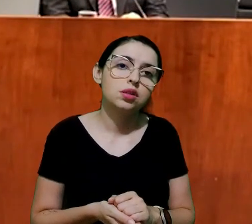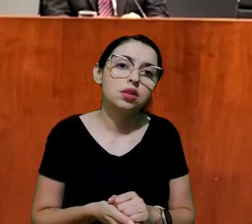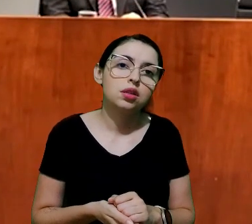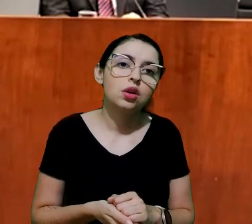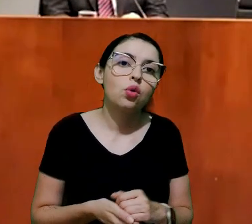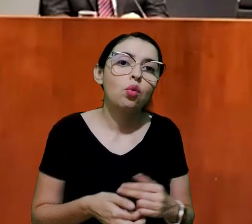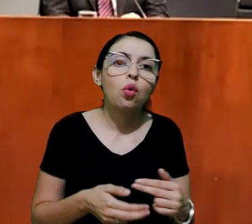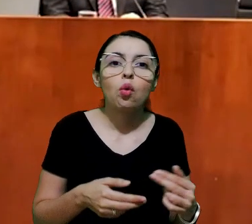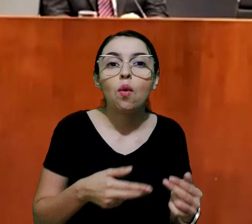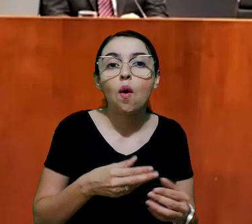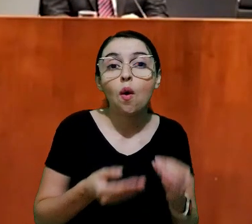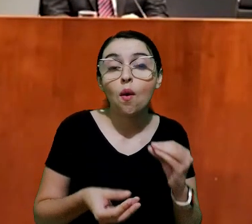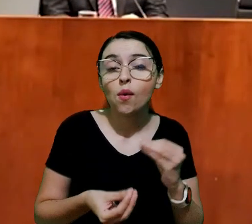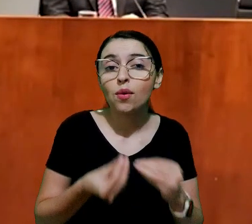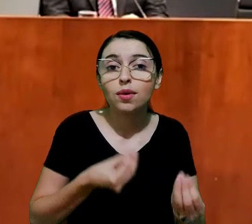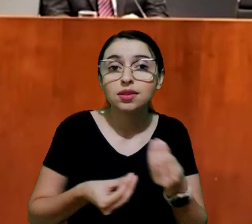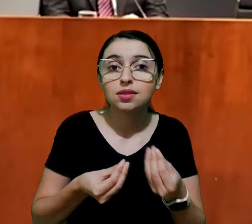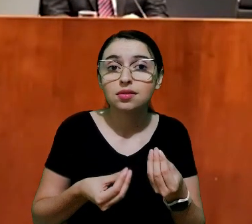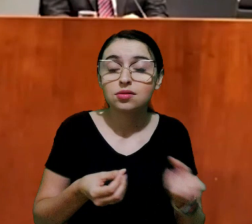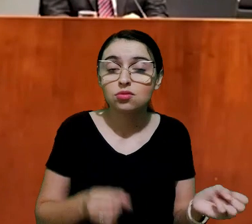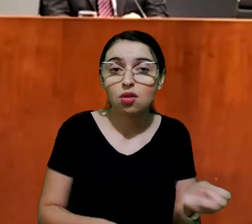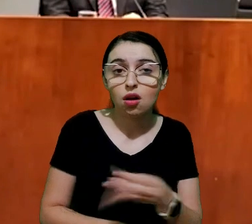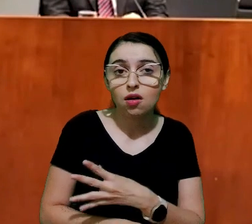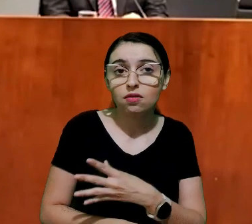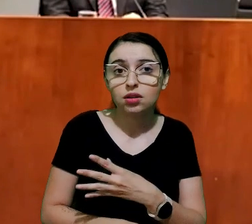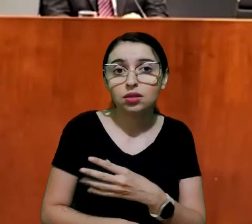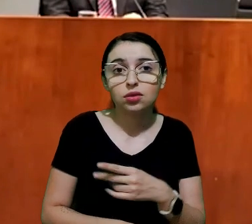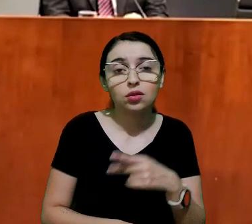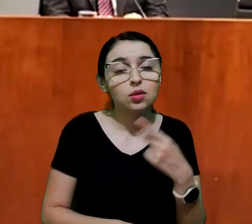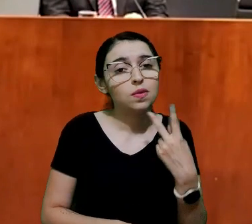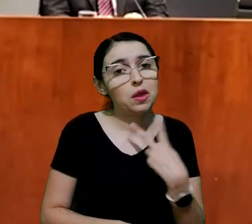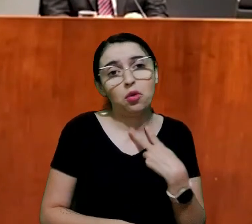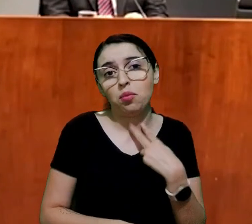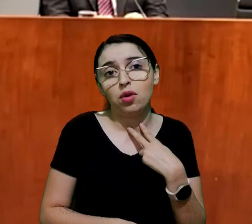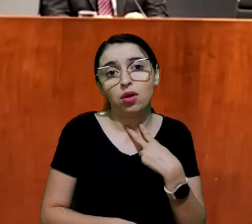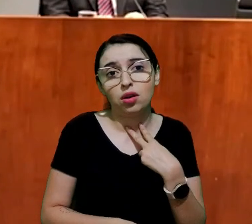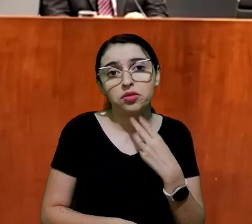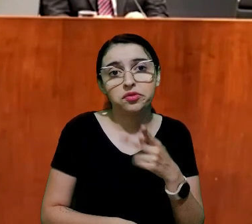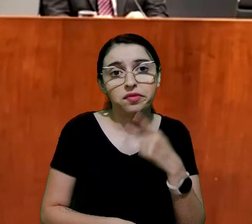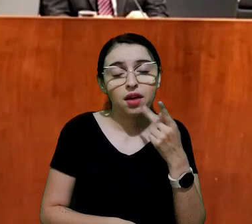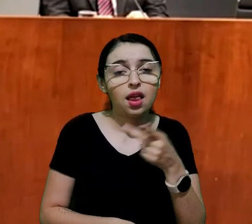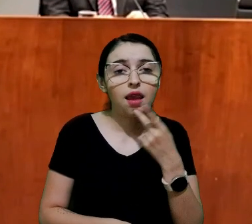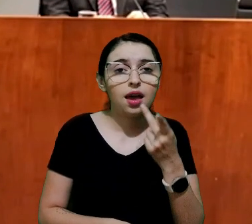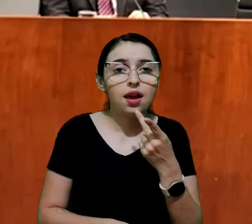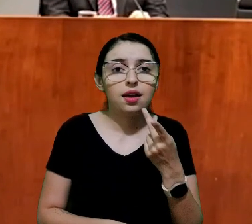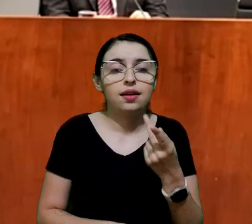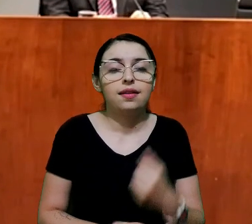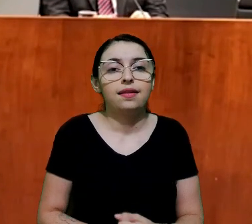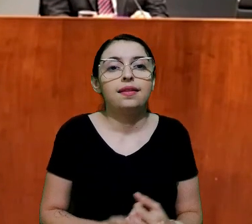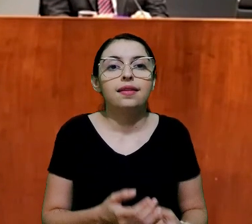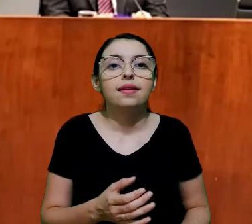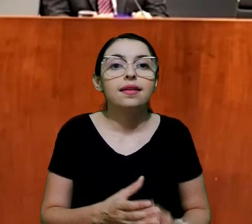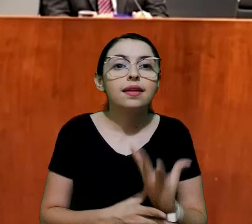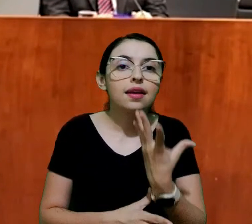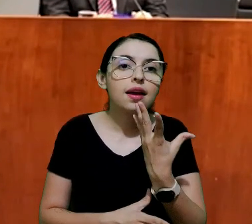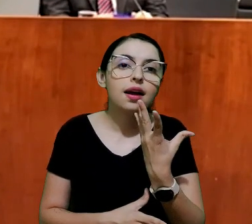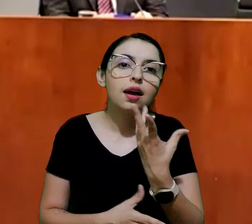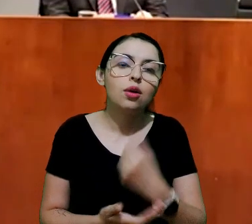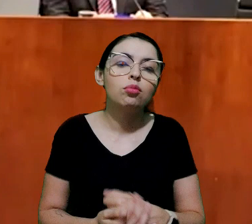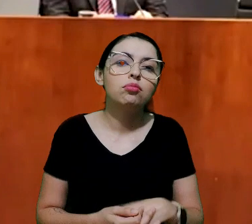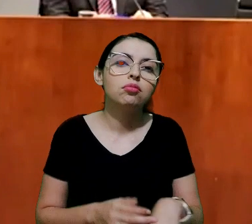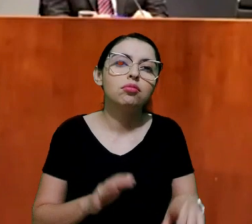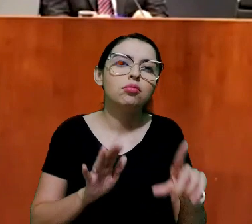situações novas que nós nem podemos enumerar, tantas são as variedades, que vão criar uma